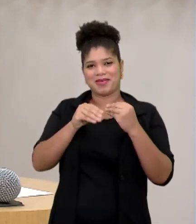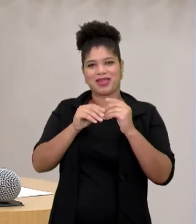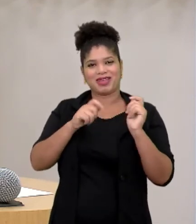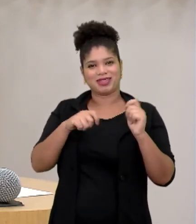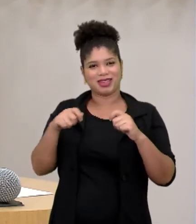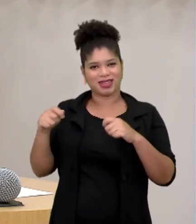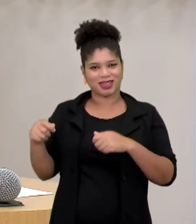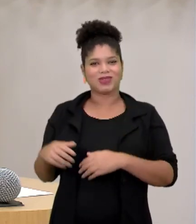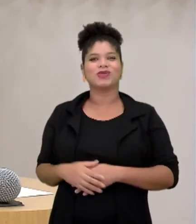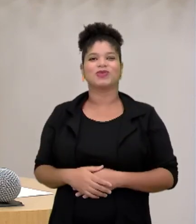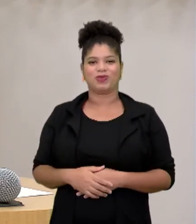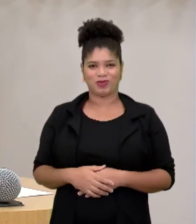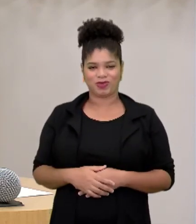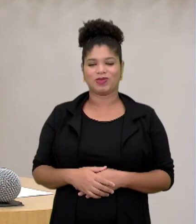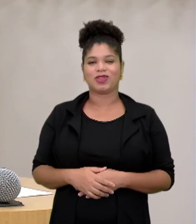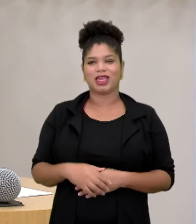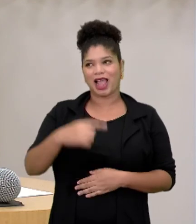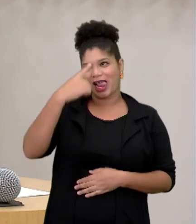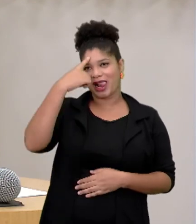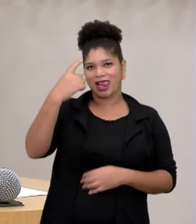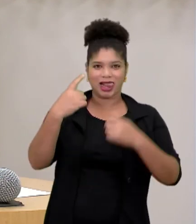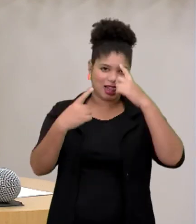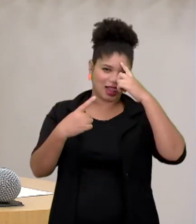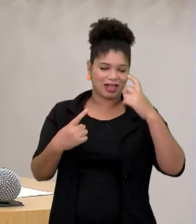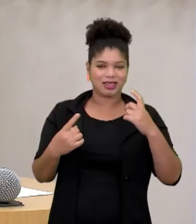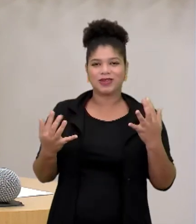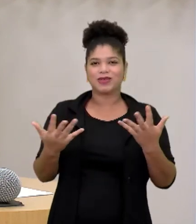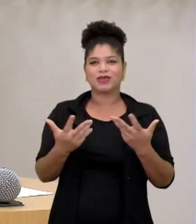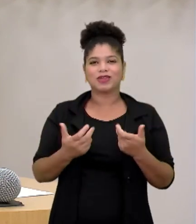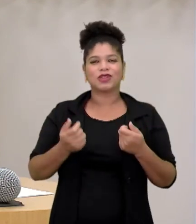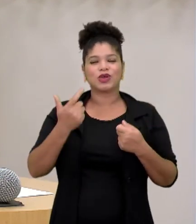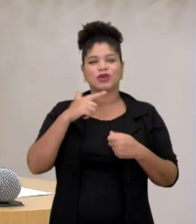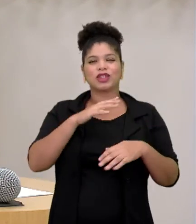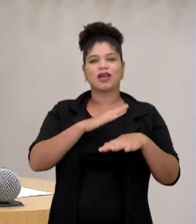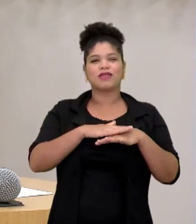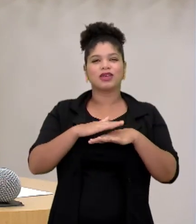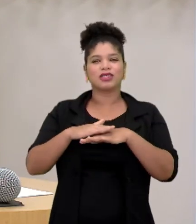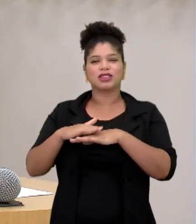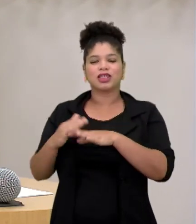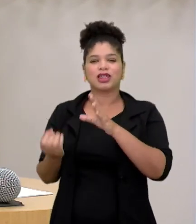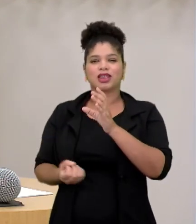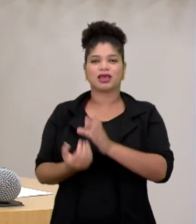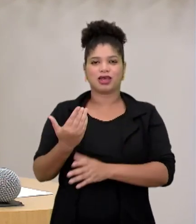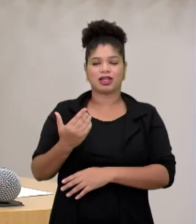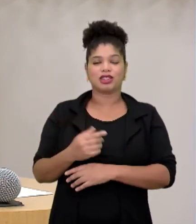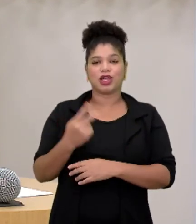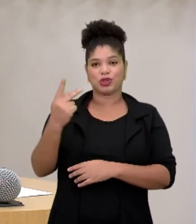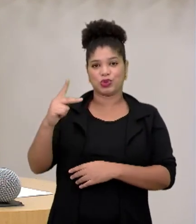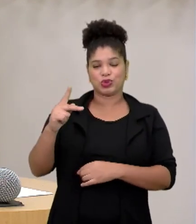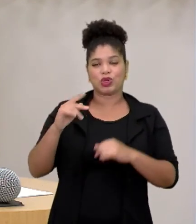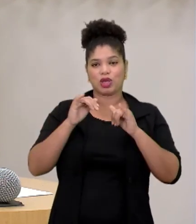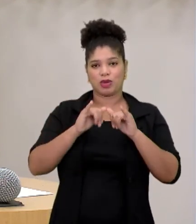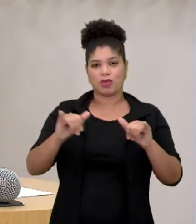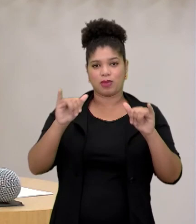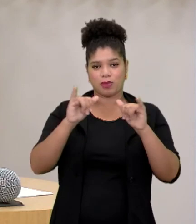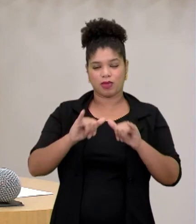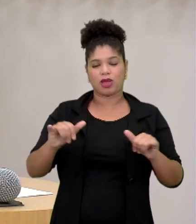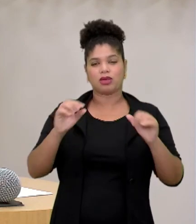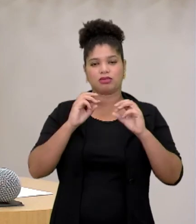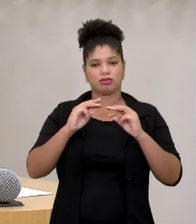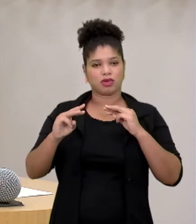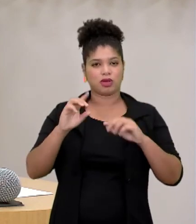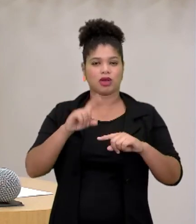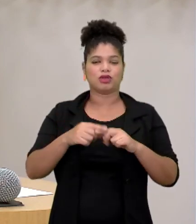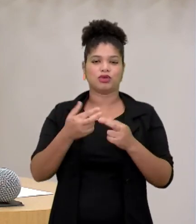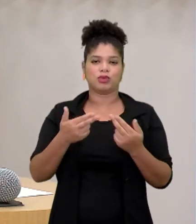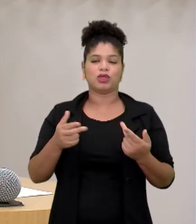e dá para ter ideias excelentes para quando vocês forem fazer a criação da sua propaganda, do seu produto, que é